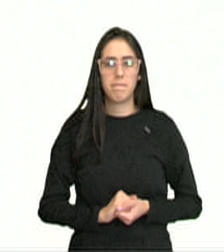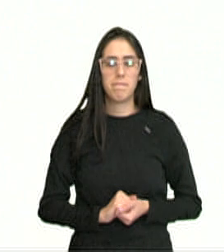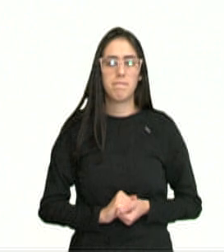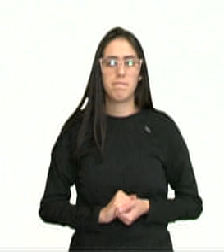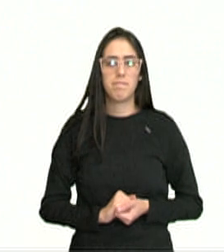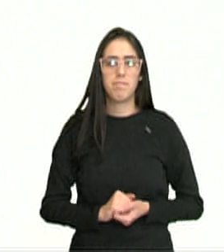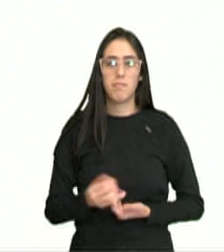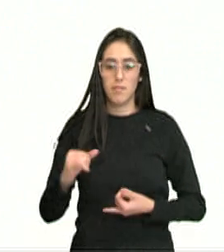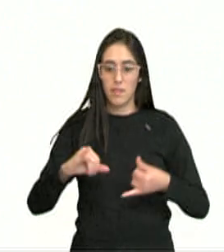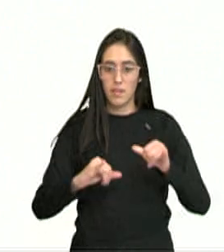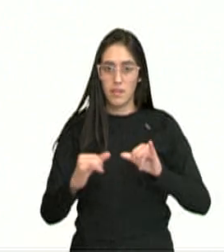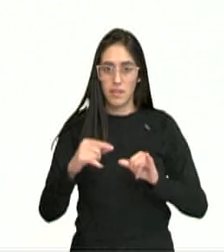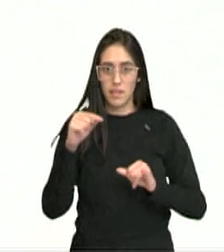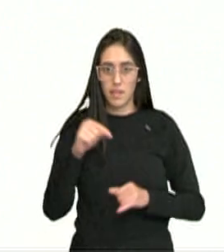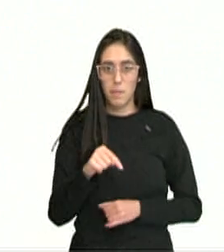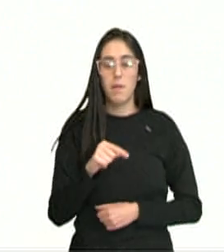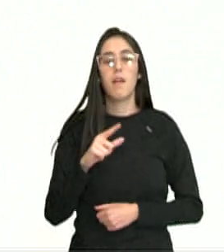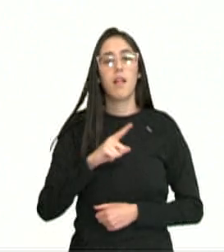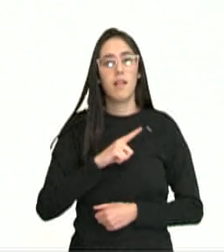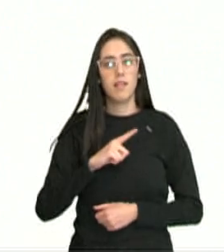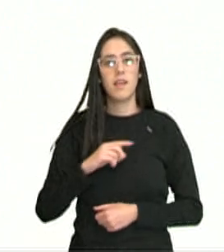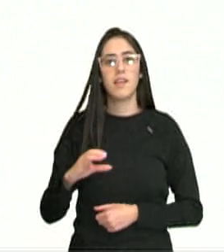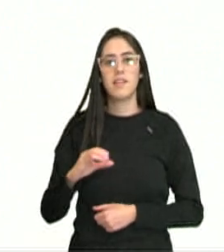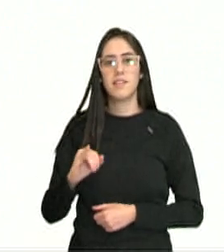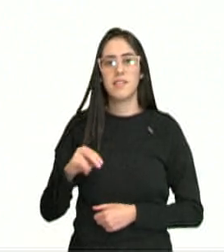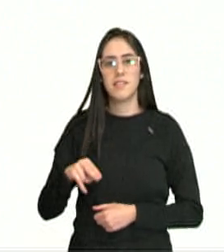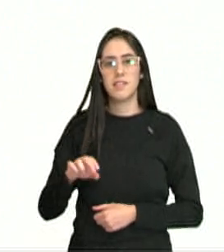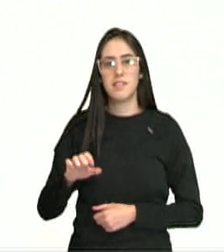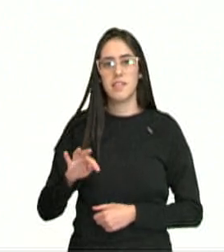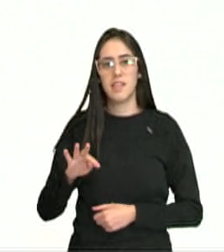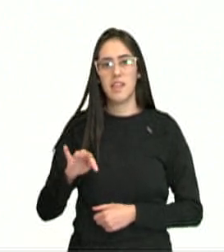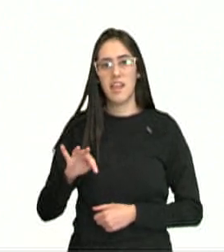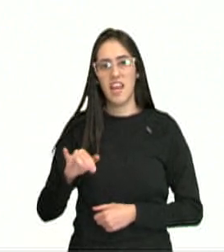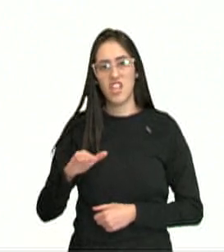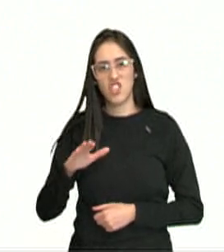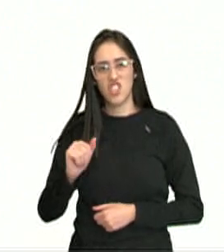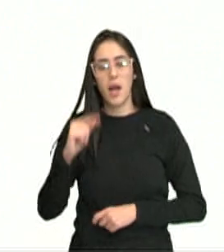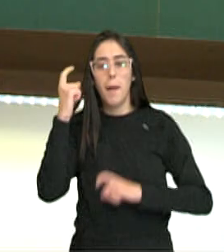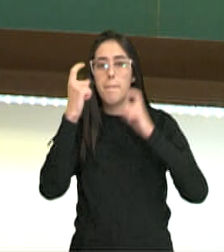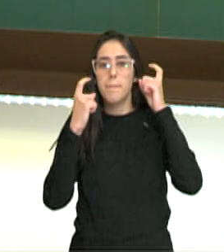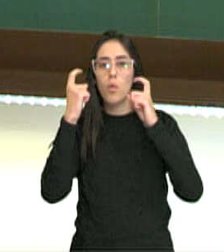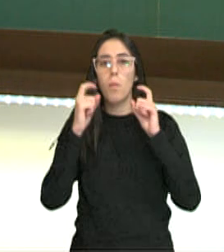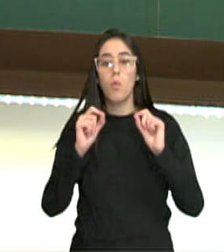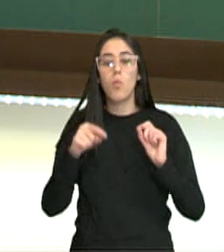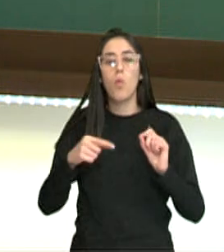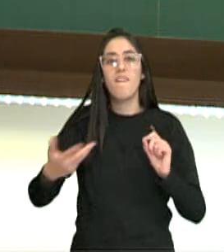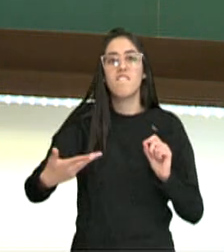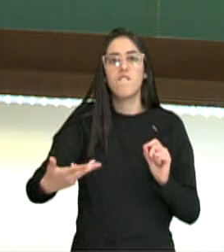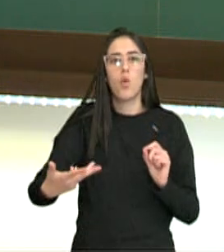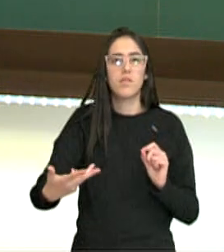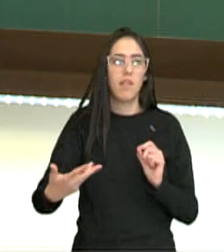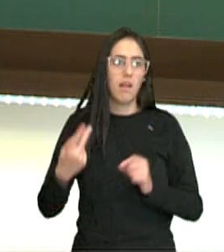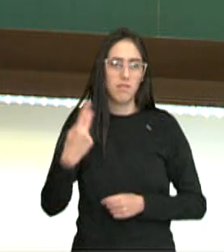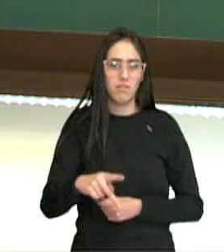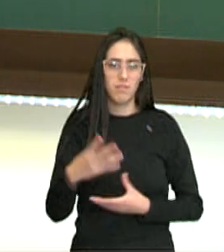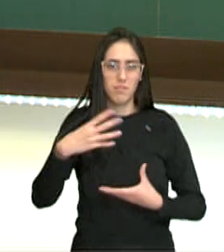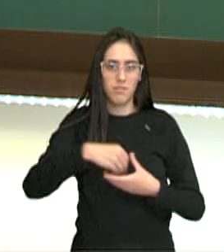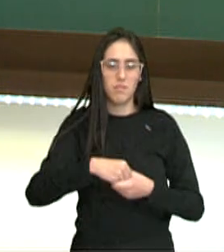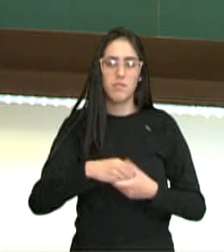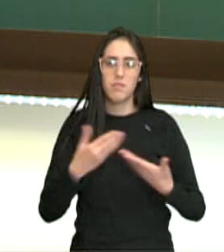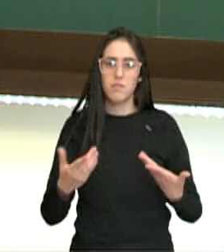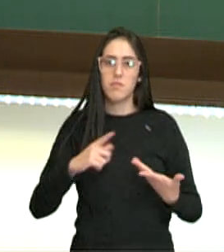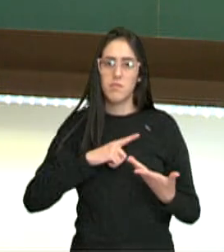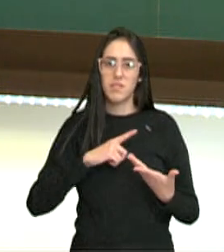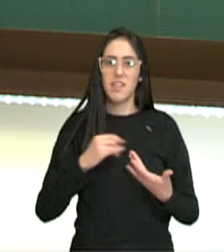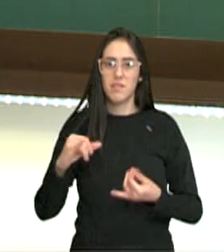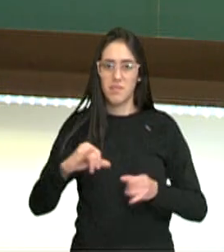Em química, a gente tem a cinética, preocupada então com a velocidade das reações. E aí, numa equação química genérica,